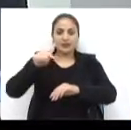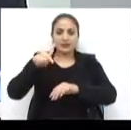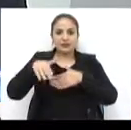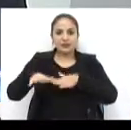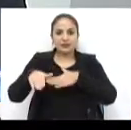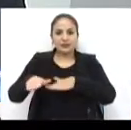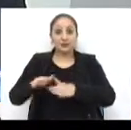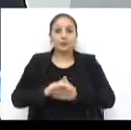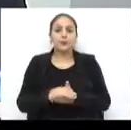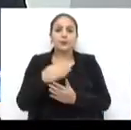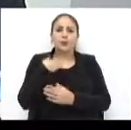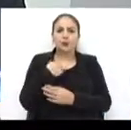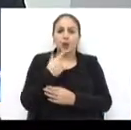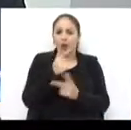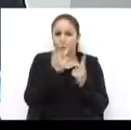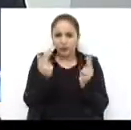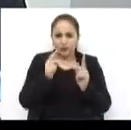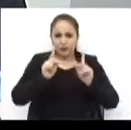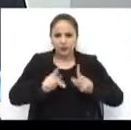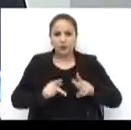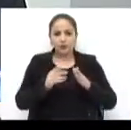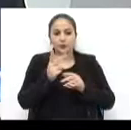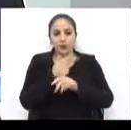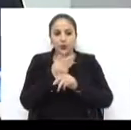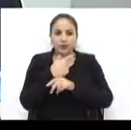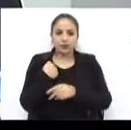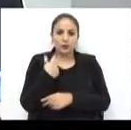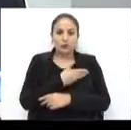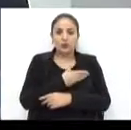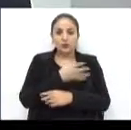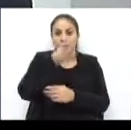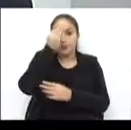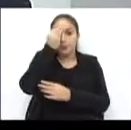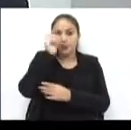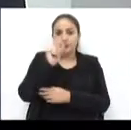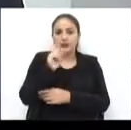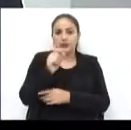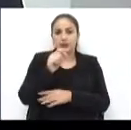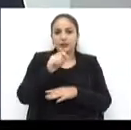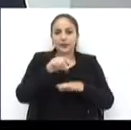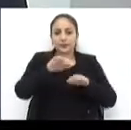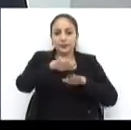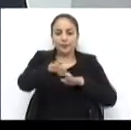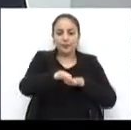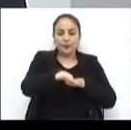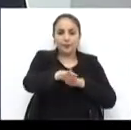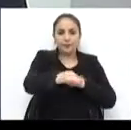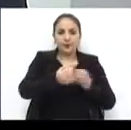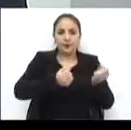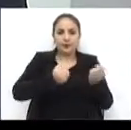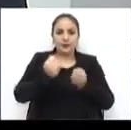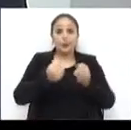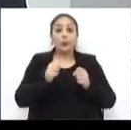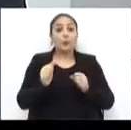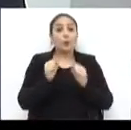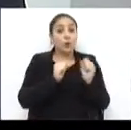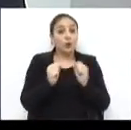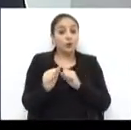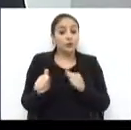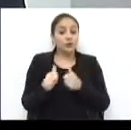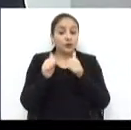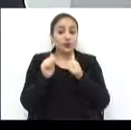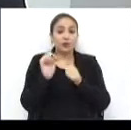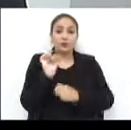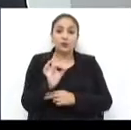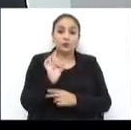alguns comerciantes que compreendem que o estacionamento rotativo naquela região ele poderia melhorar e muito, não